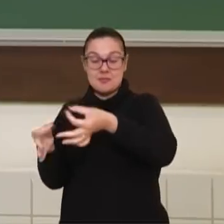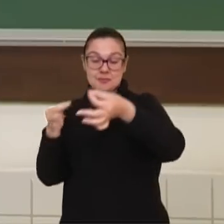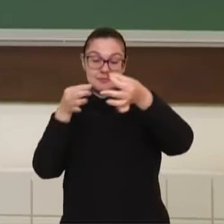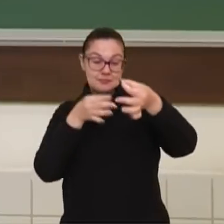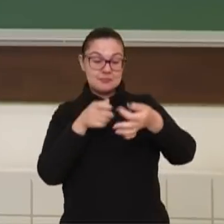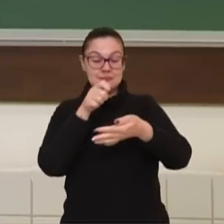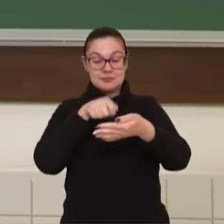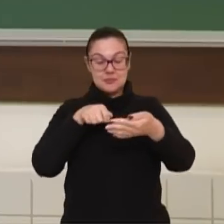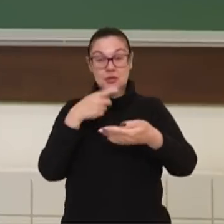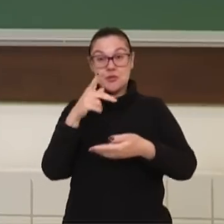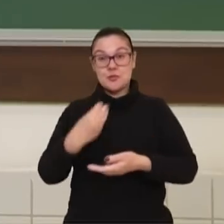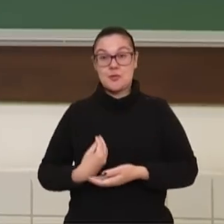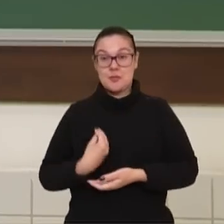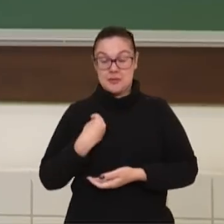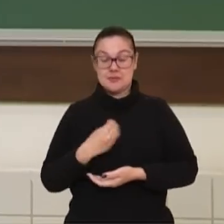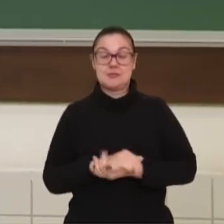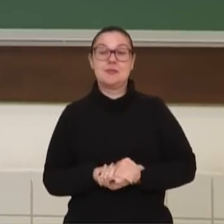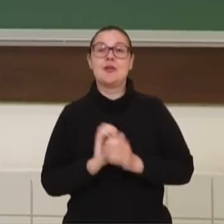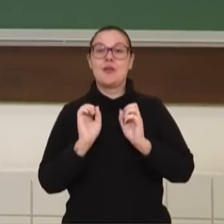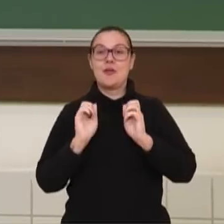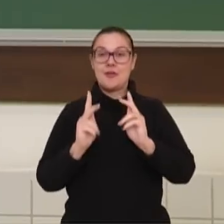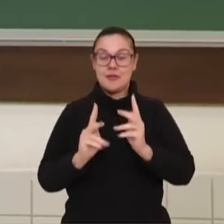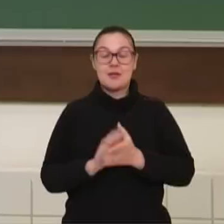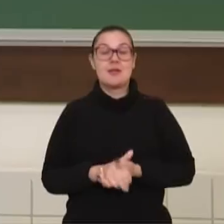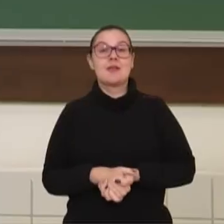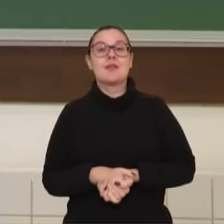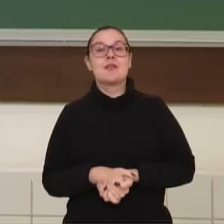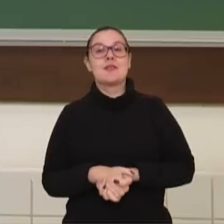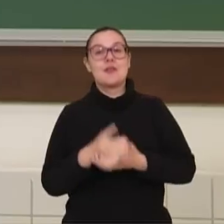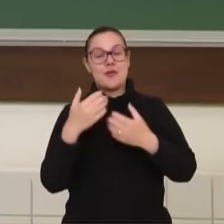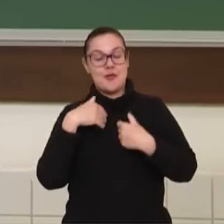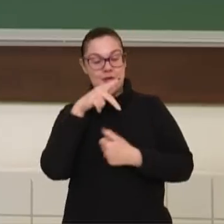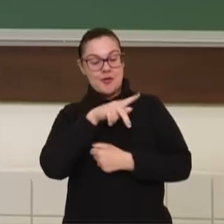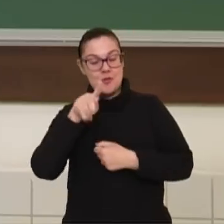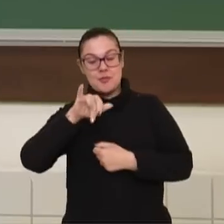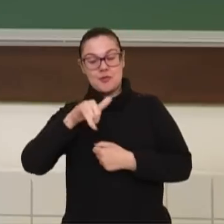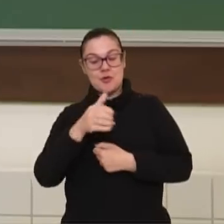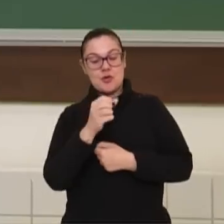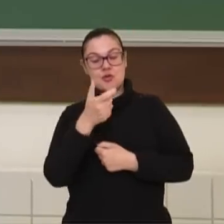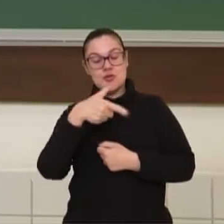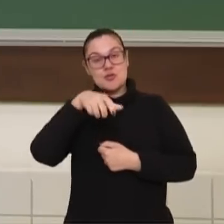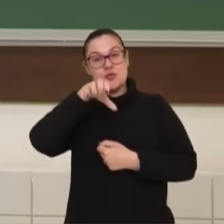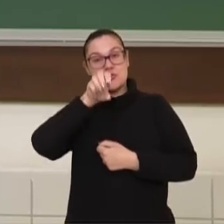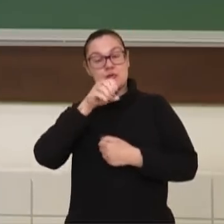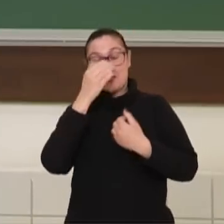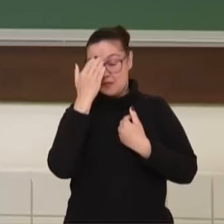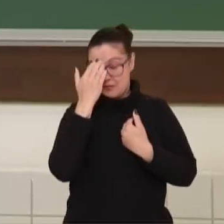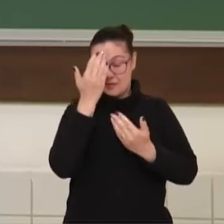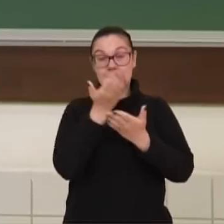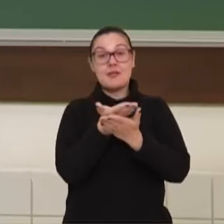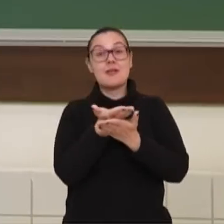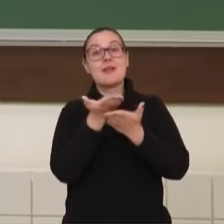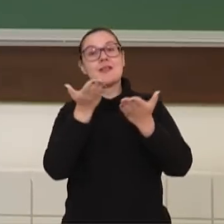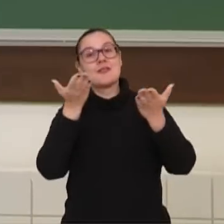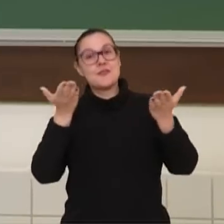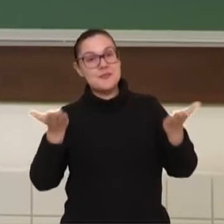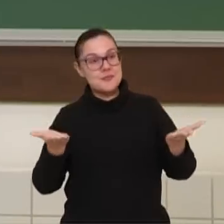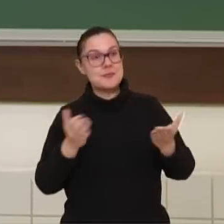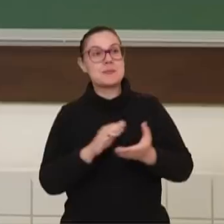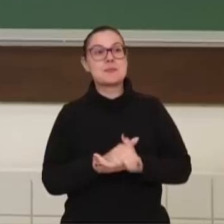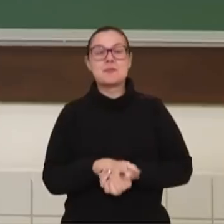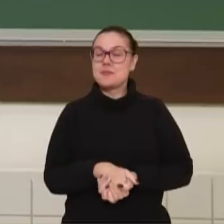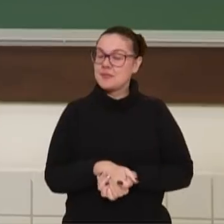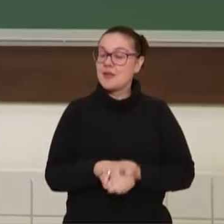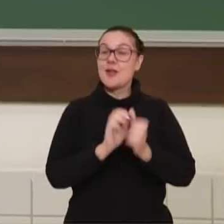que confirme sua presença, tá bom? Então, eu sou o professor João, queria agradecer a todos